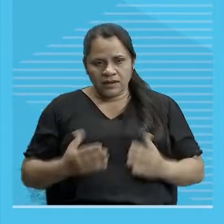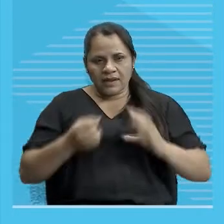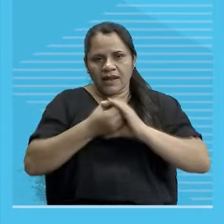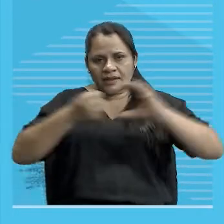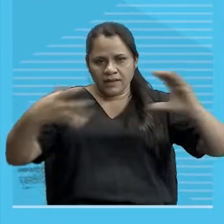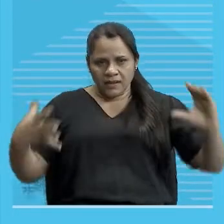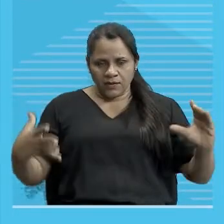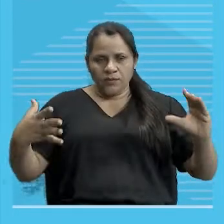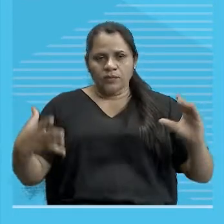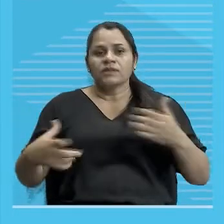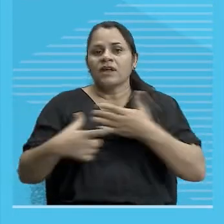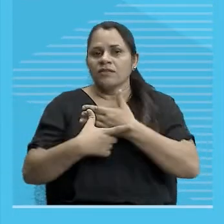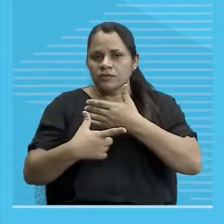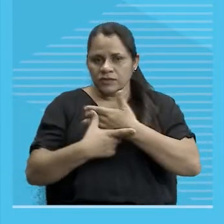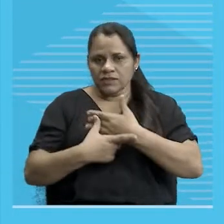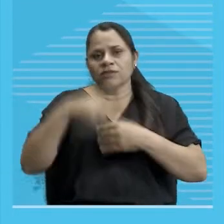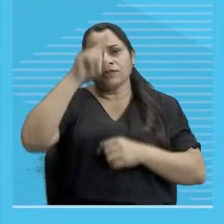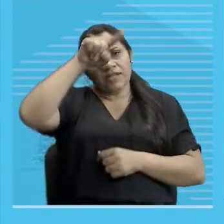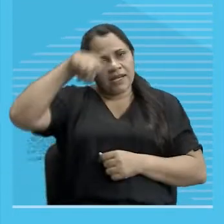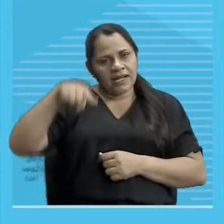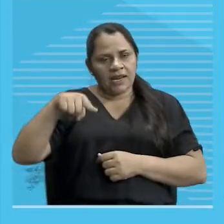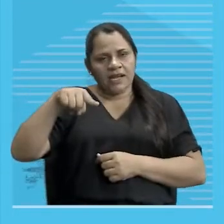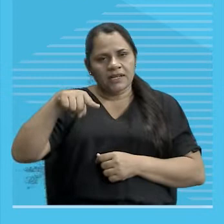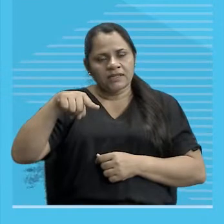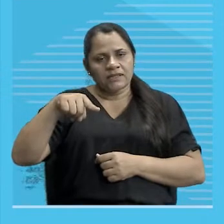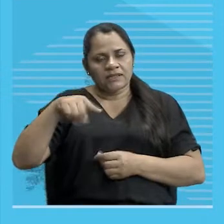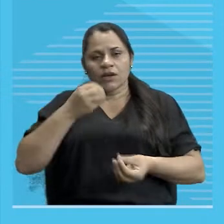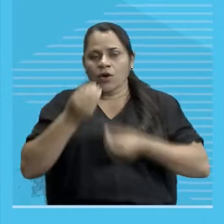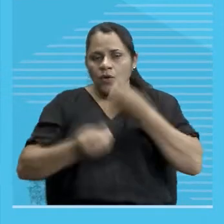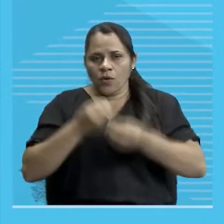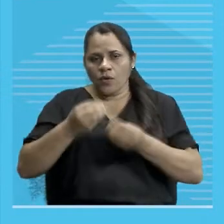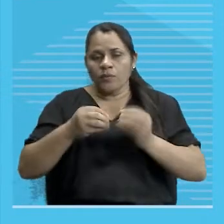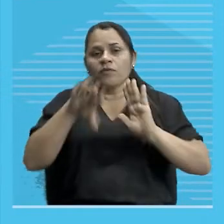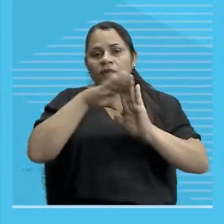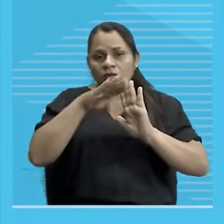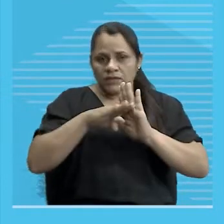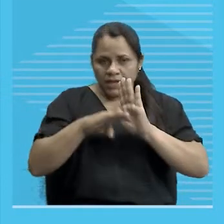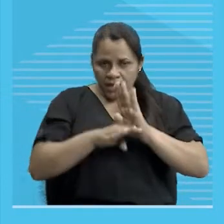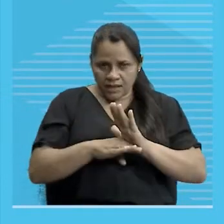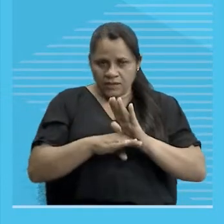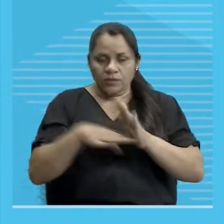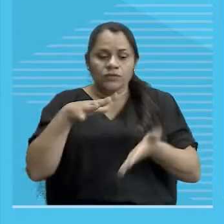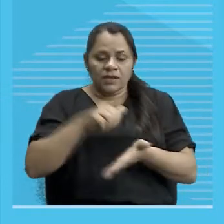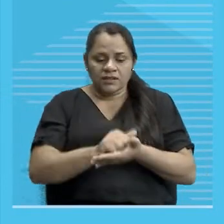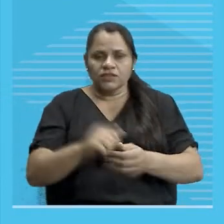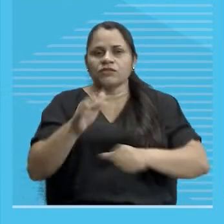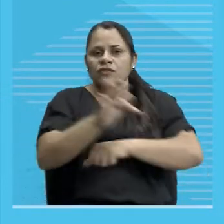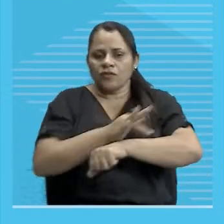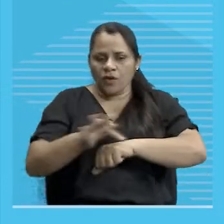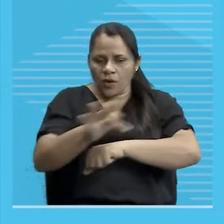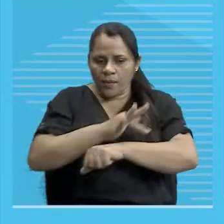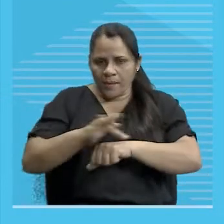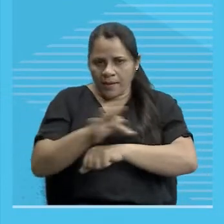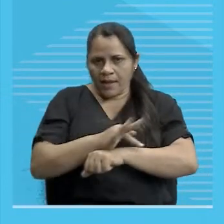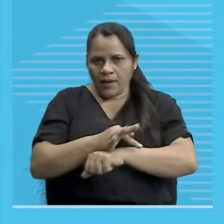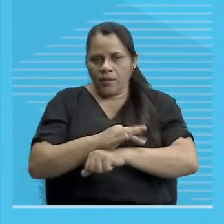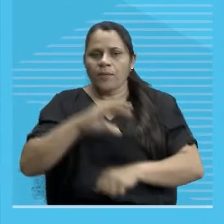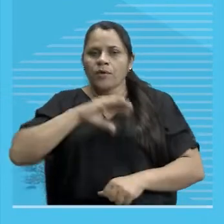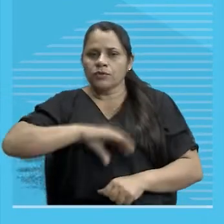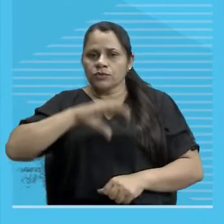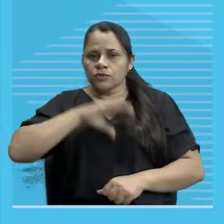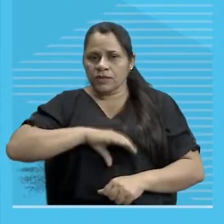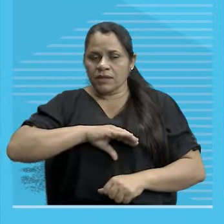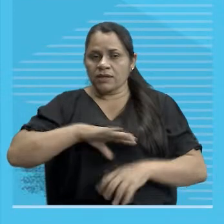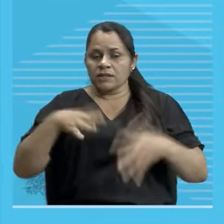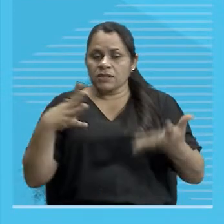ao fenômeno da crase, evidentemente pautados no registro formal, no registro padrão da língua portuguesa. É